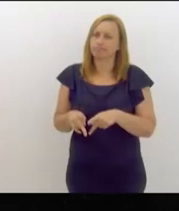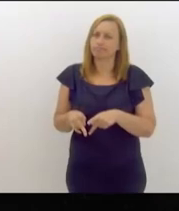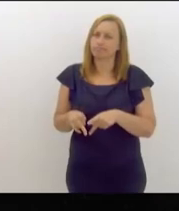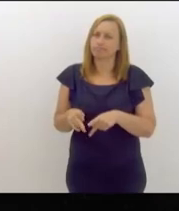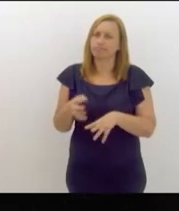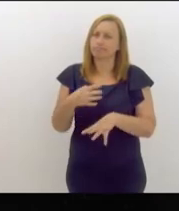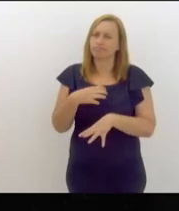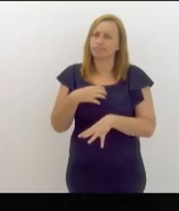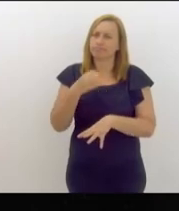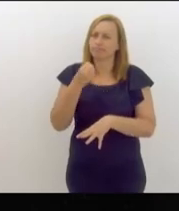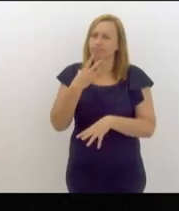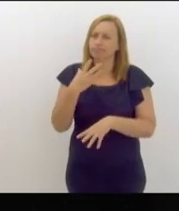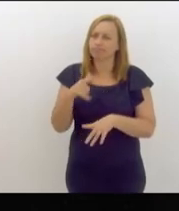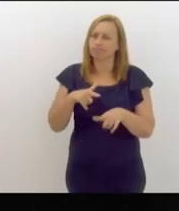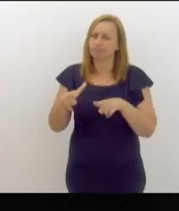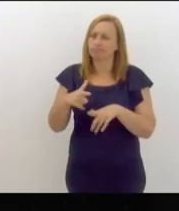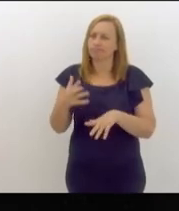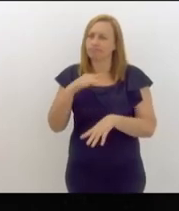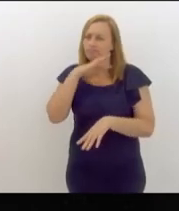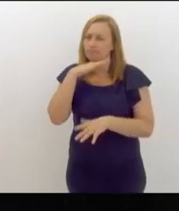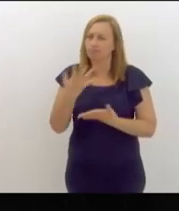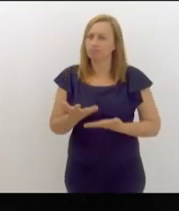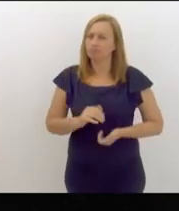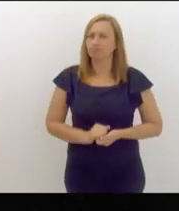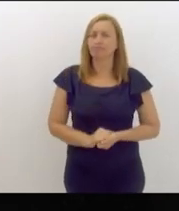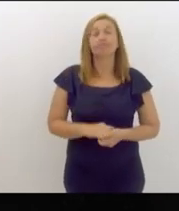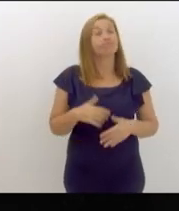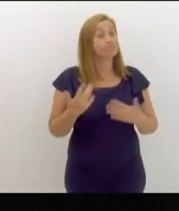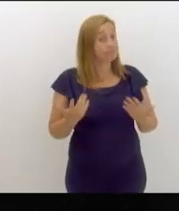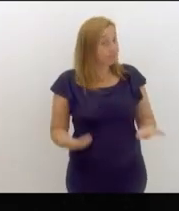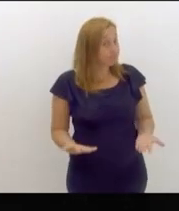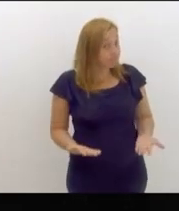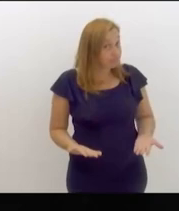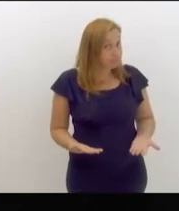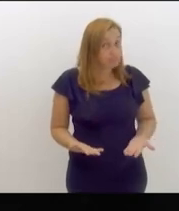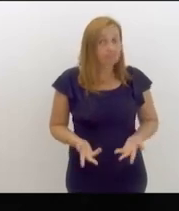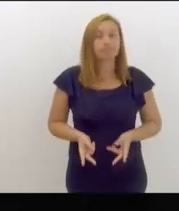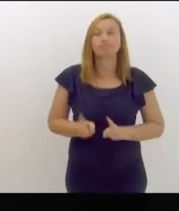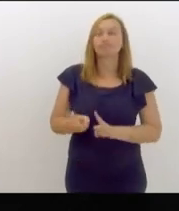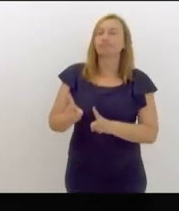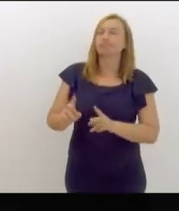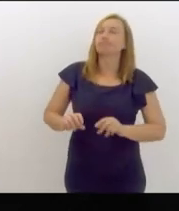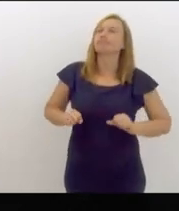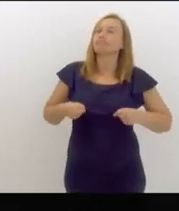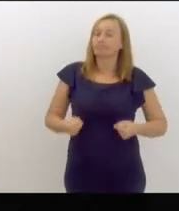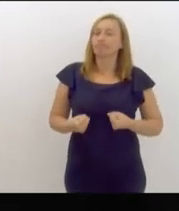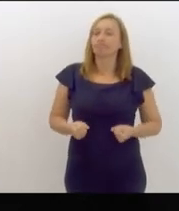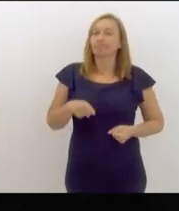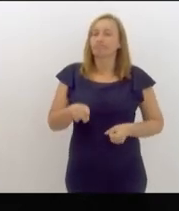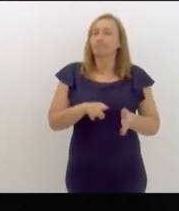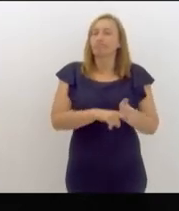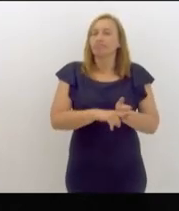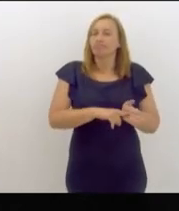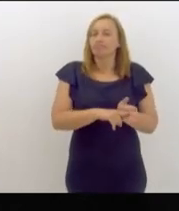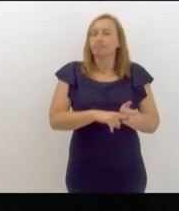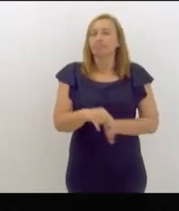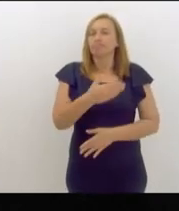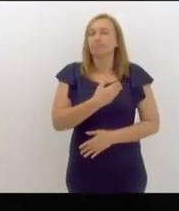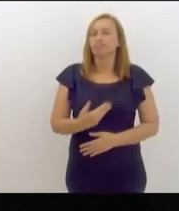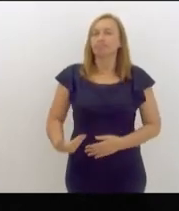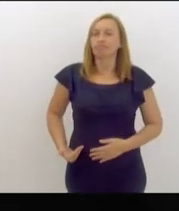satisfeita com esse serviço então a gente vai seguir firme aqui na fiscalização do Governo